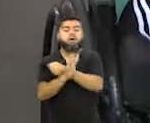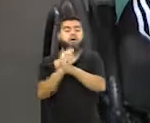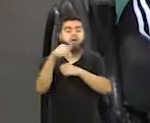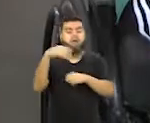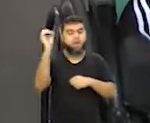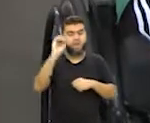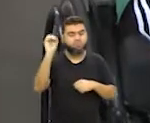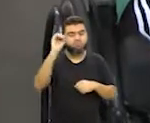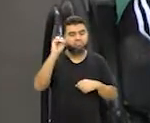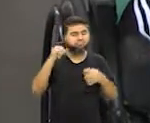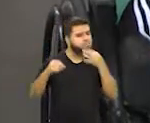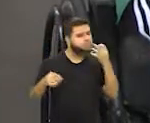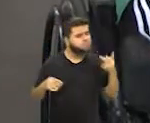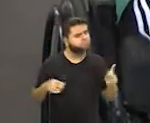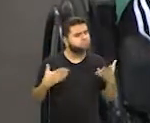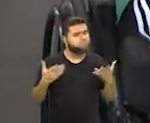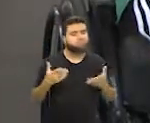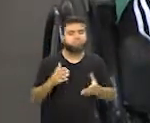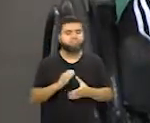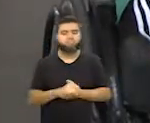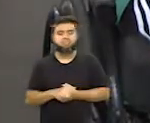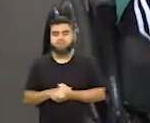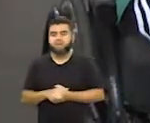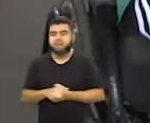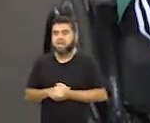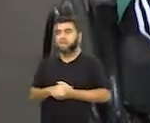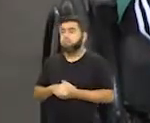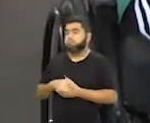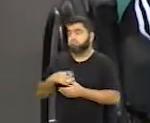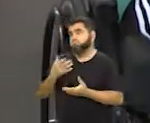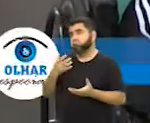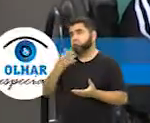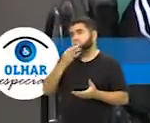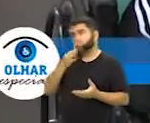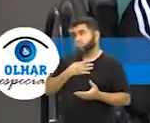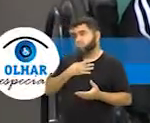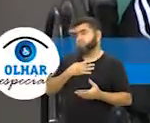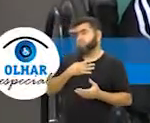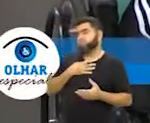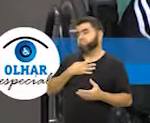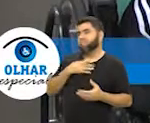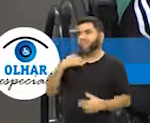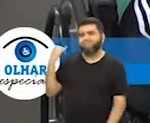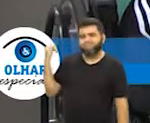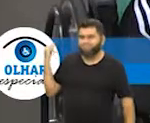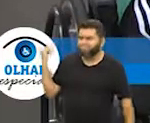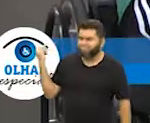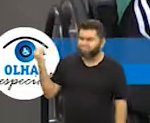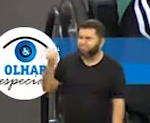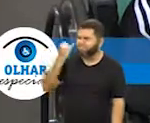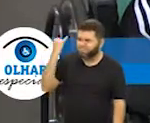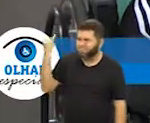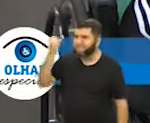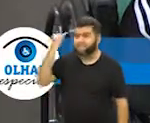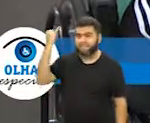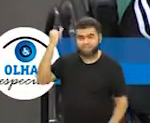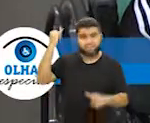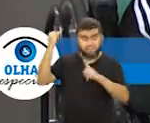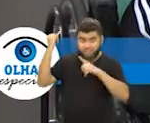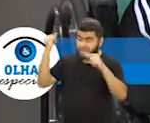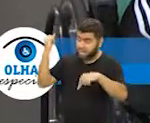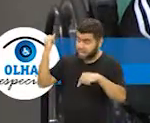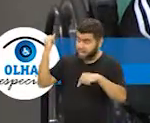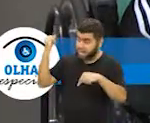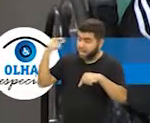Né, Alexandre? O que você me fala desse evento? Acho extremamente importante, né, a gente